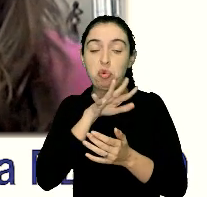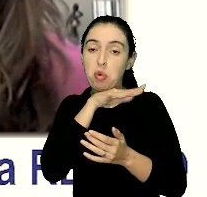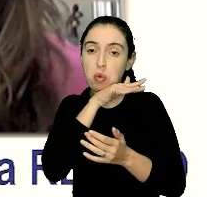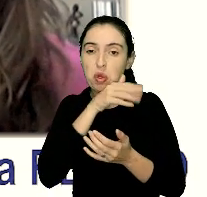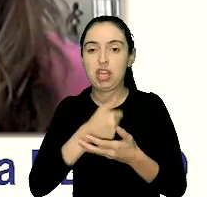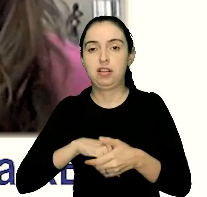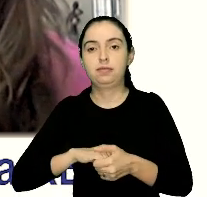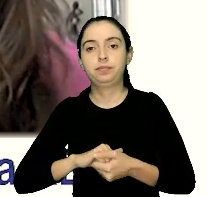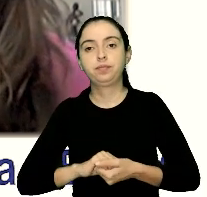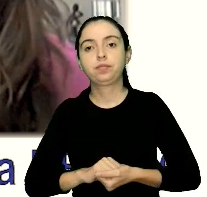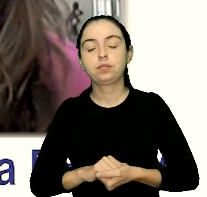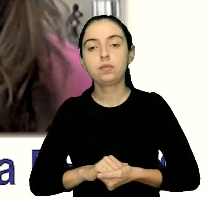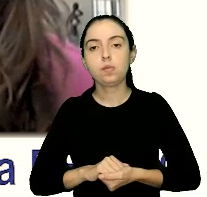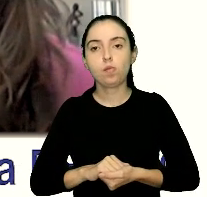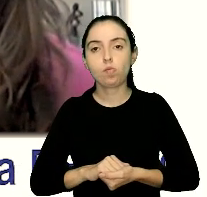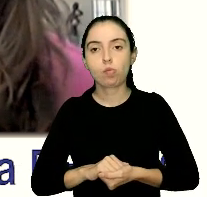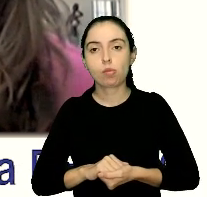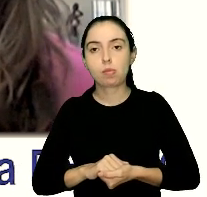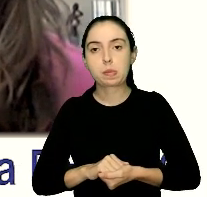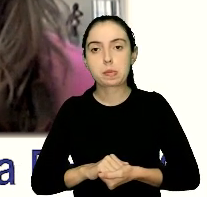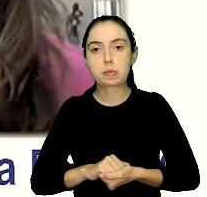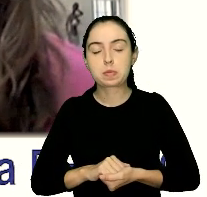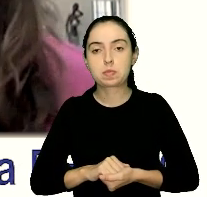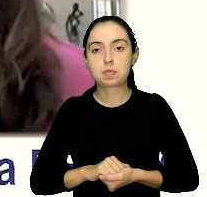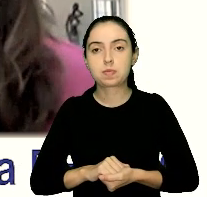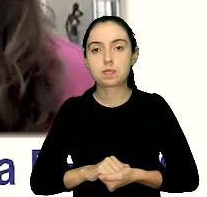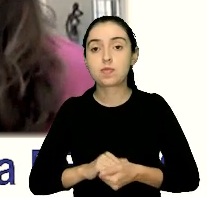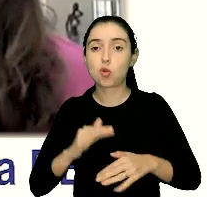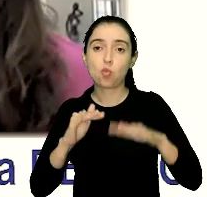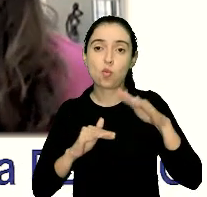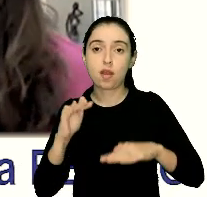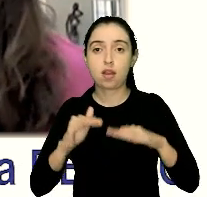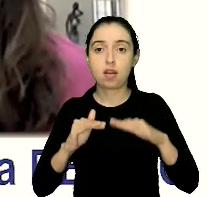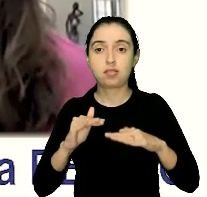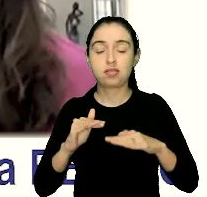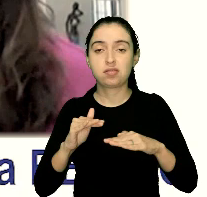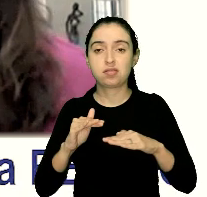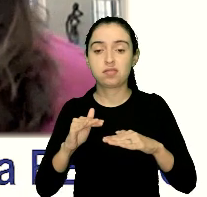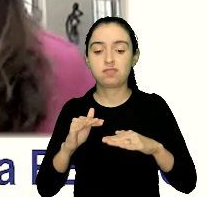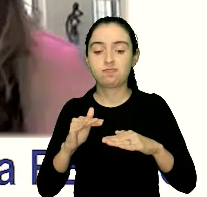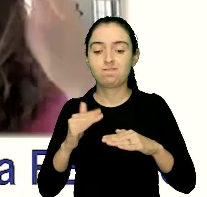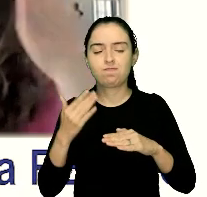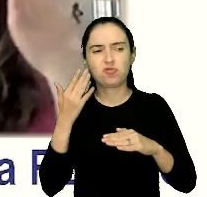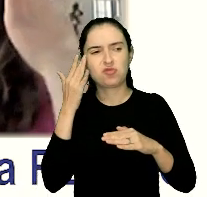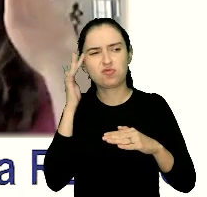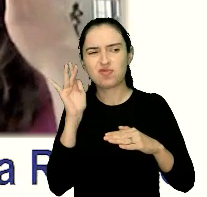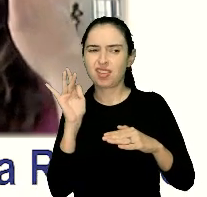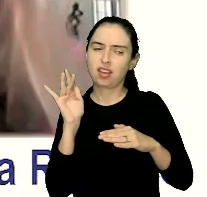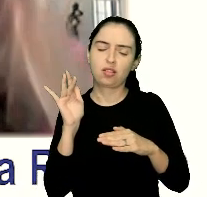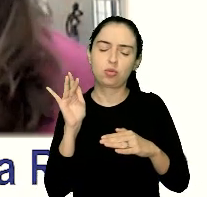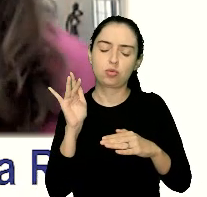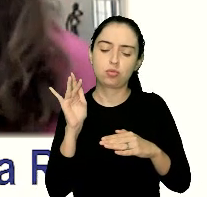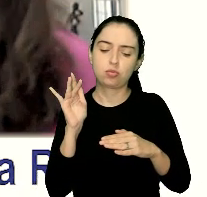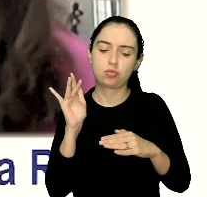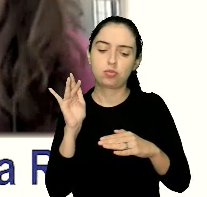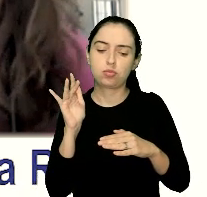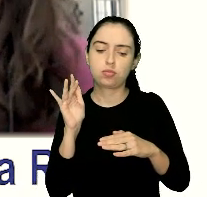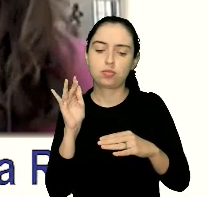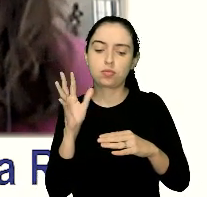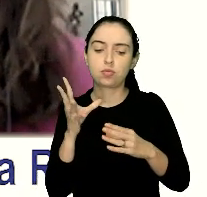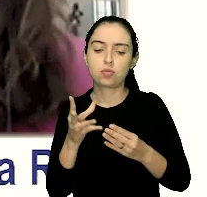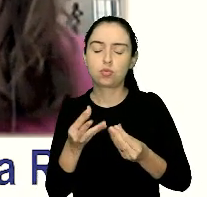forma quase que, muitas vezes imperceptível, outras vezes de modo bastante